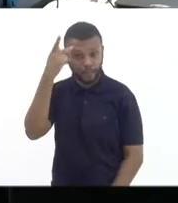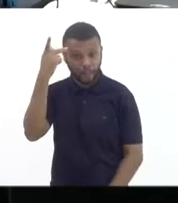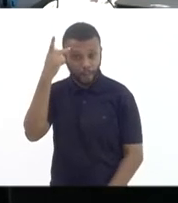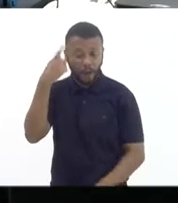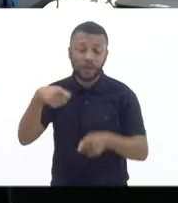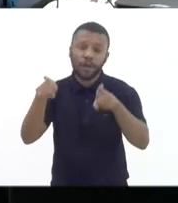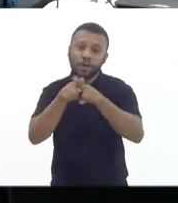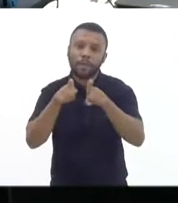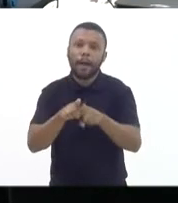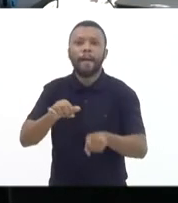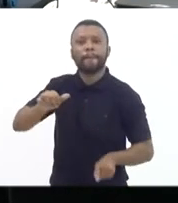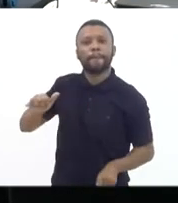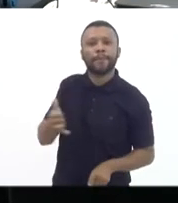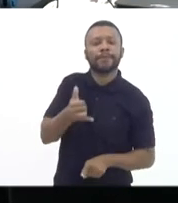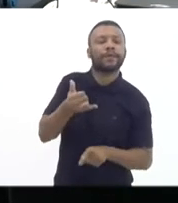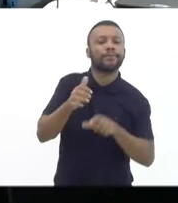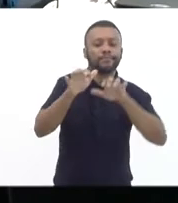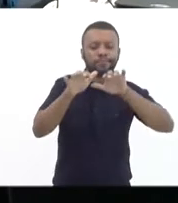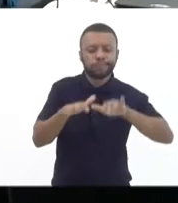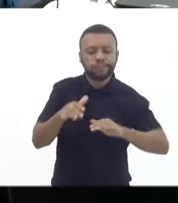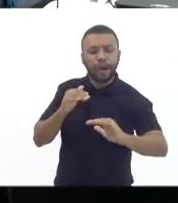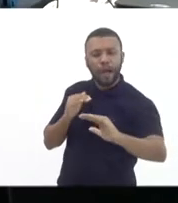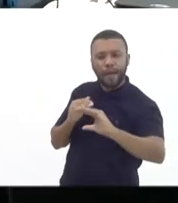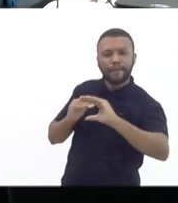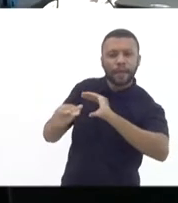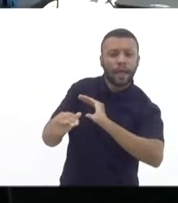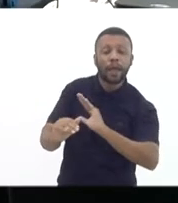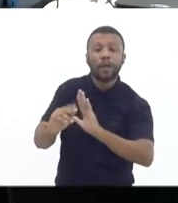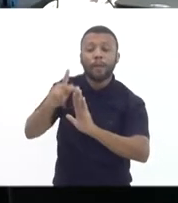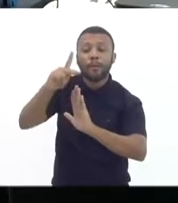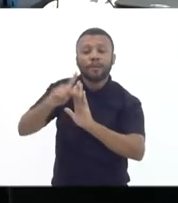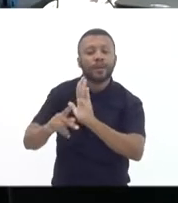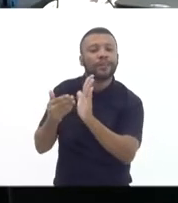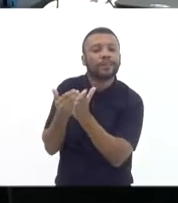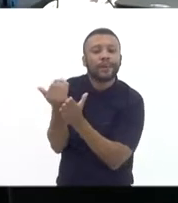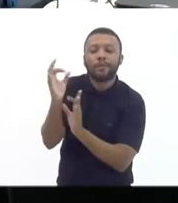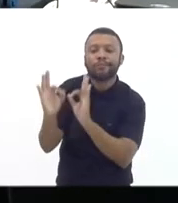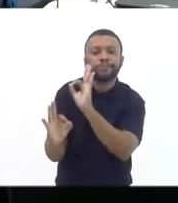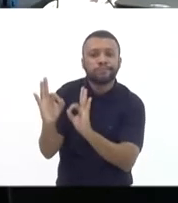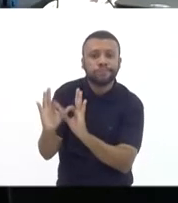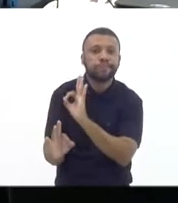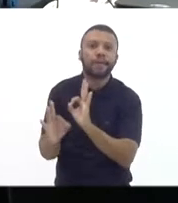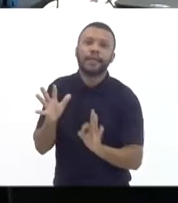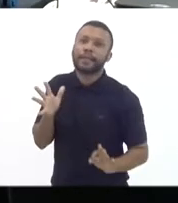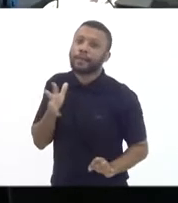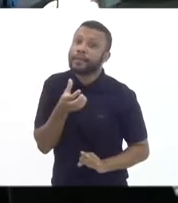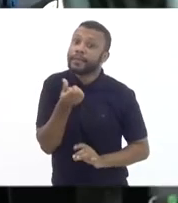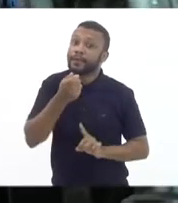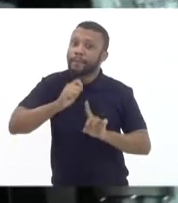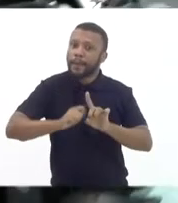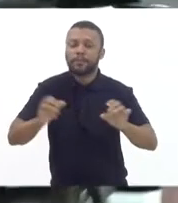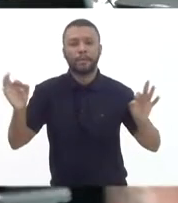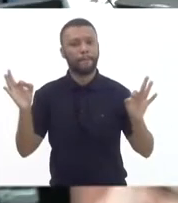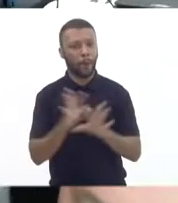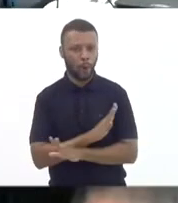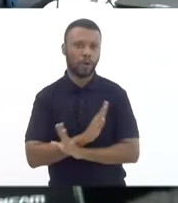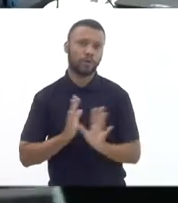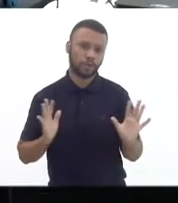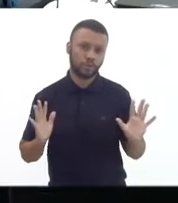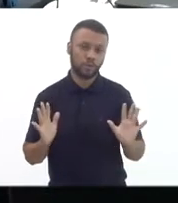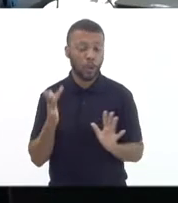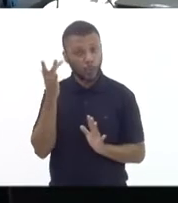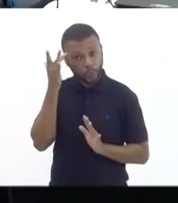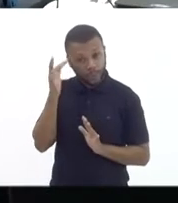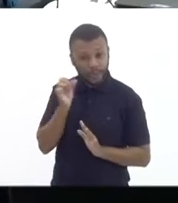deputado os croquis, o projeto inicial já está pronto, ele demorou 6 meses para ser feito. Mas, não sei se